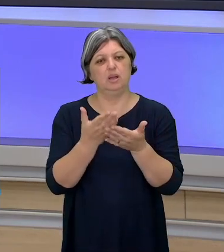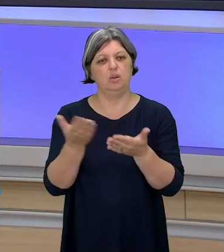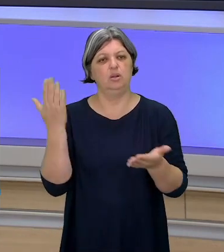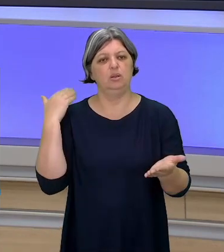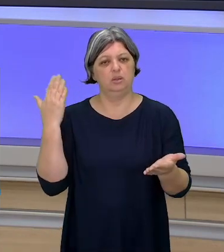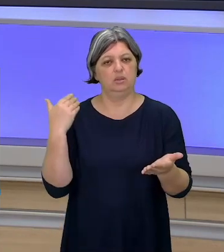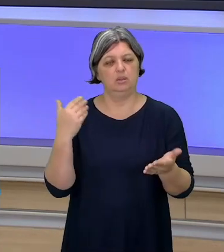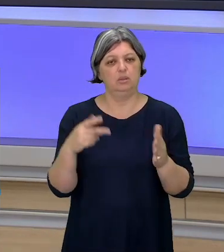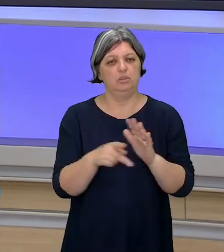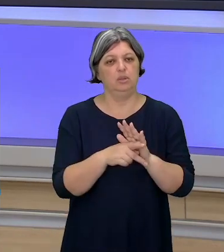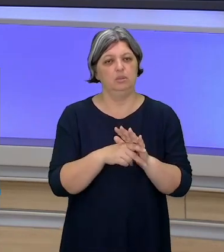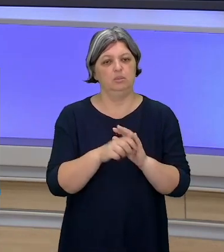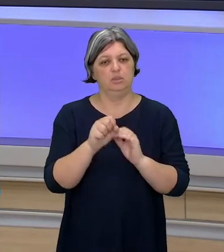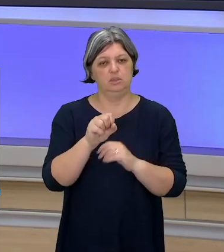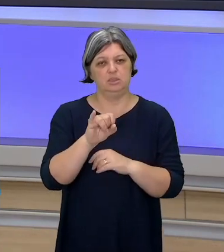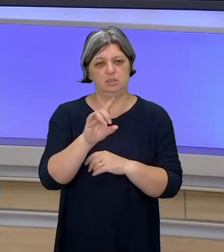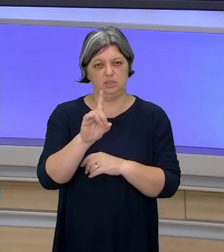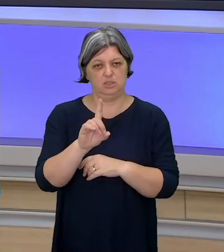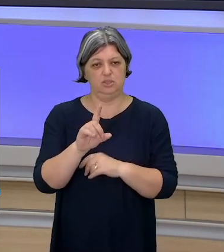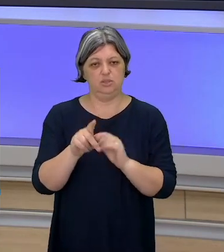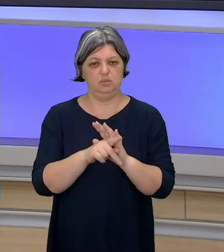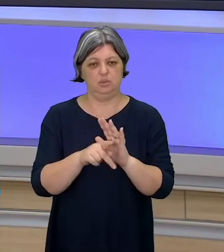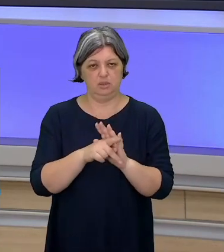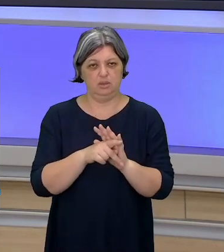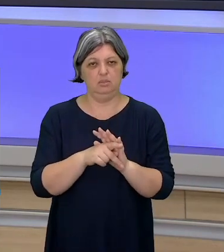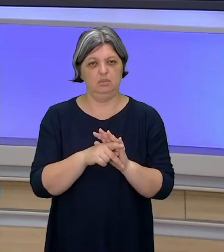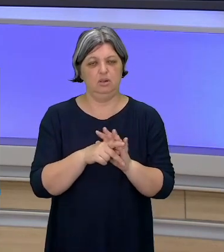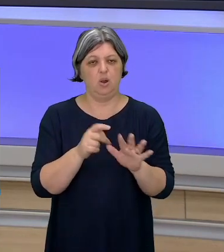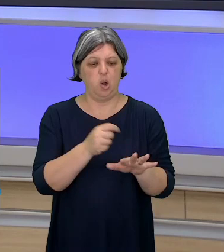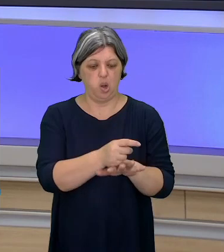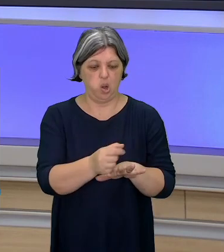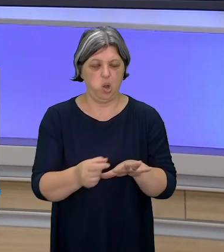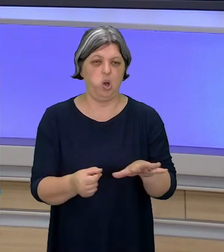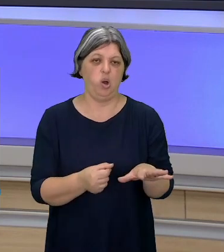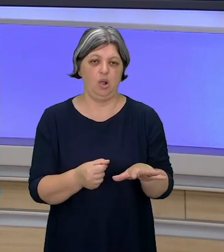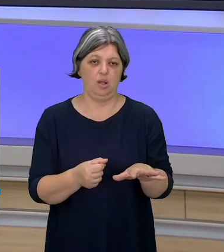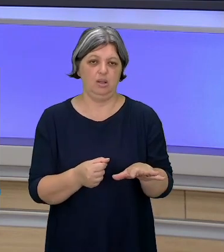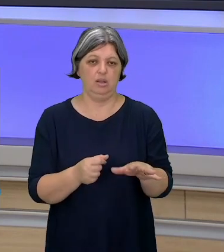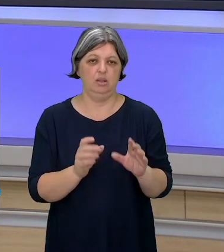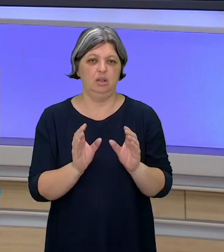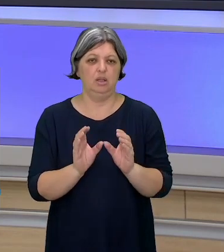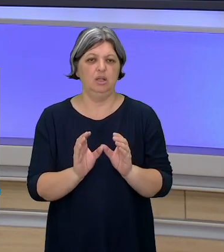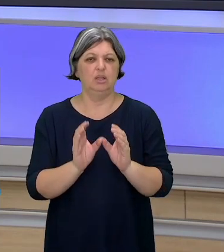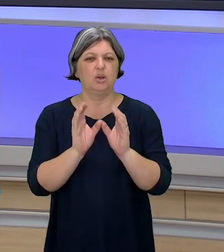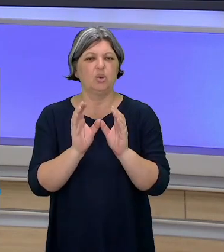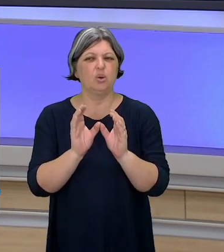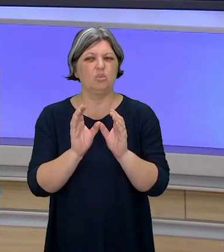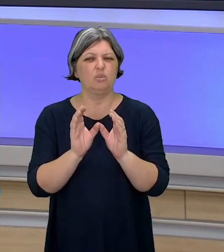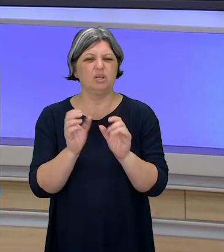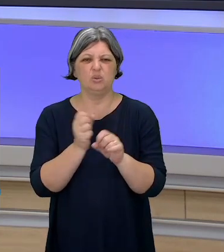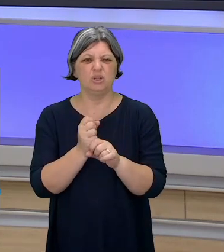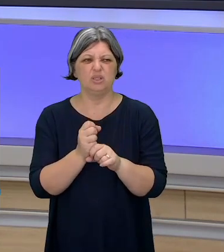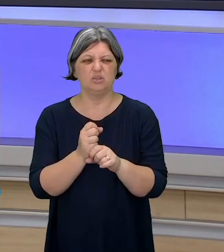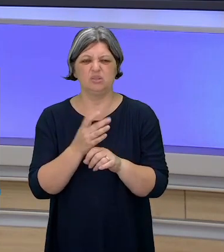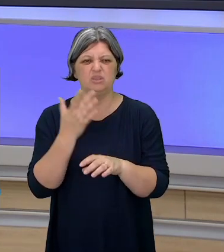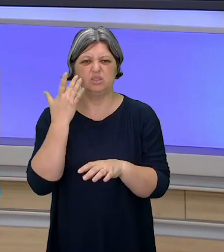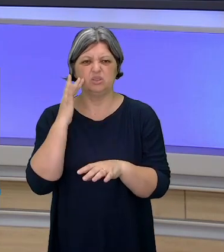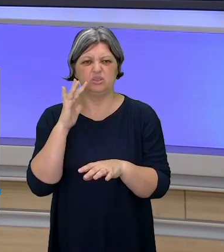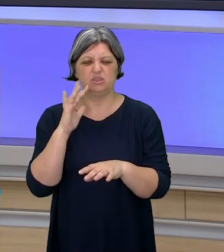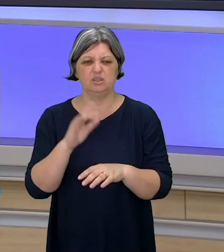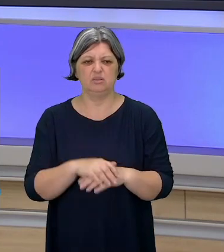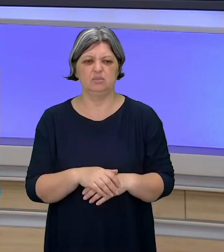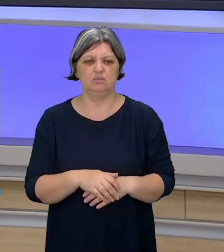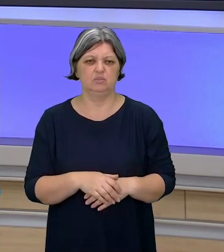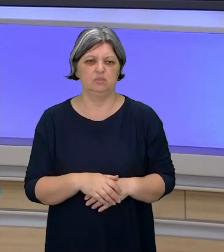do Cid do Não Salvo com a maior trollagem da história do mundo, que foi na Copa de que ano? Não sei, manjo pessimamente de